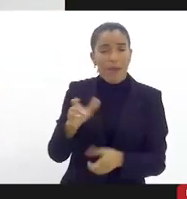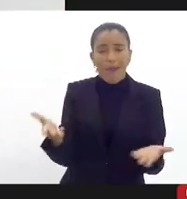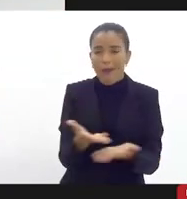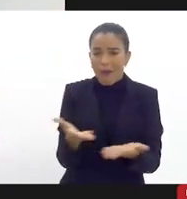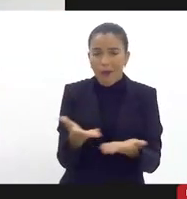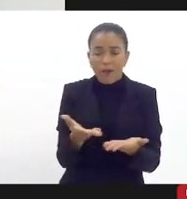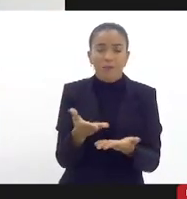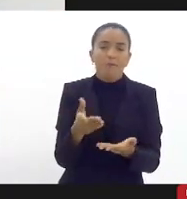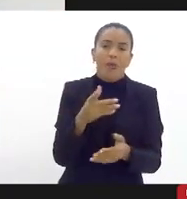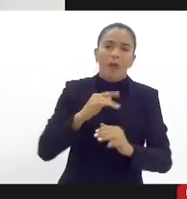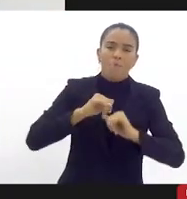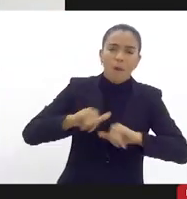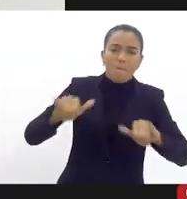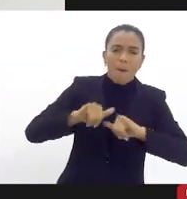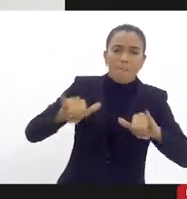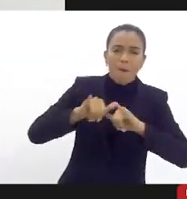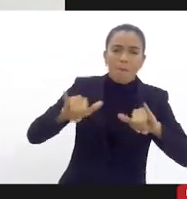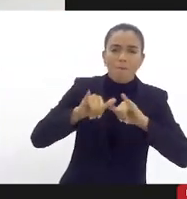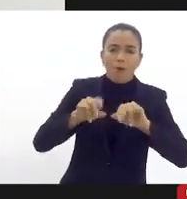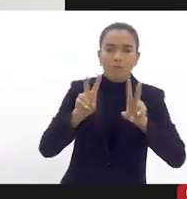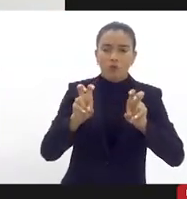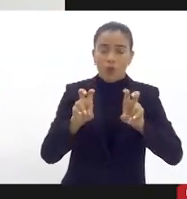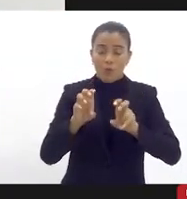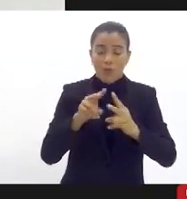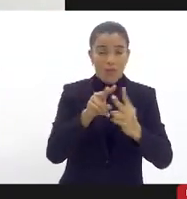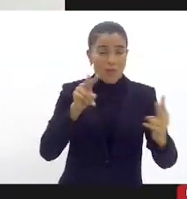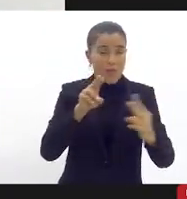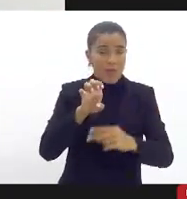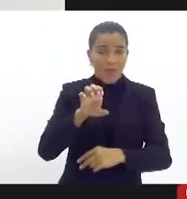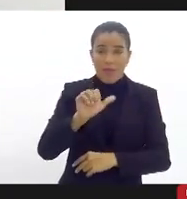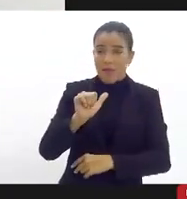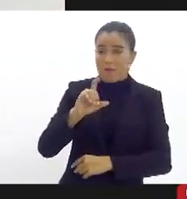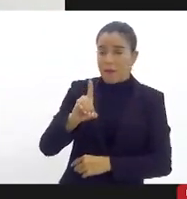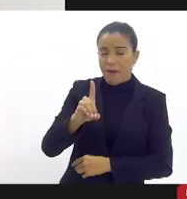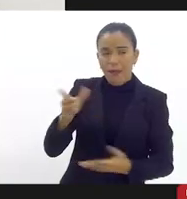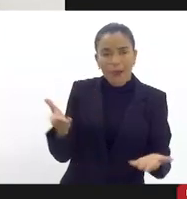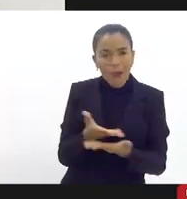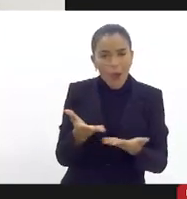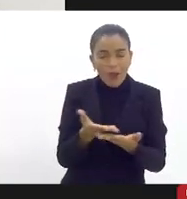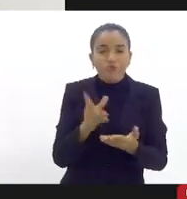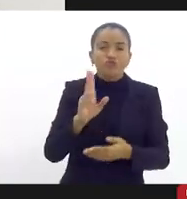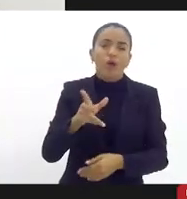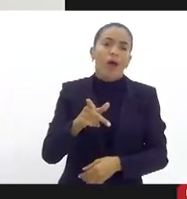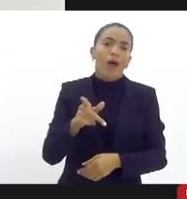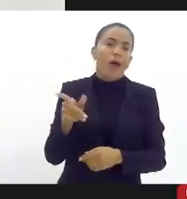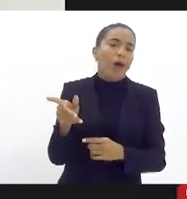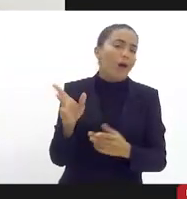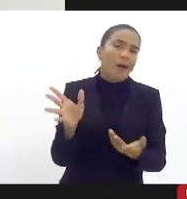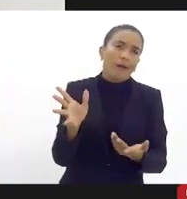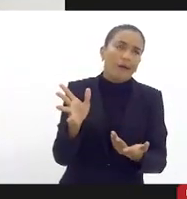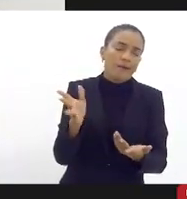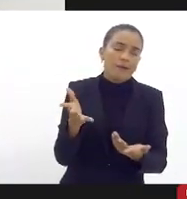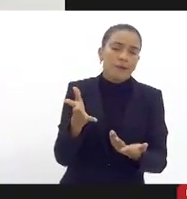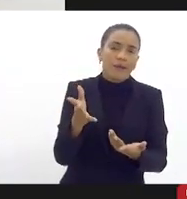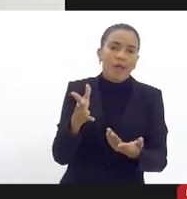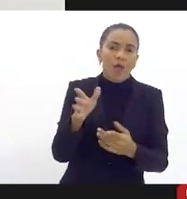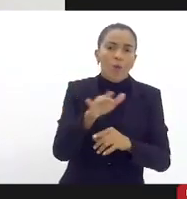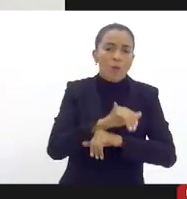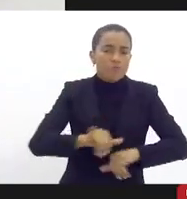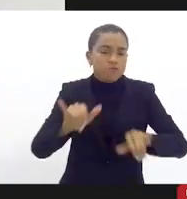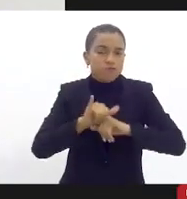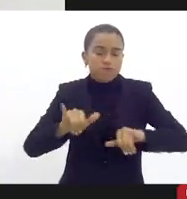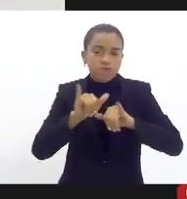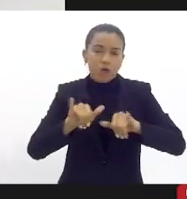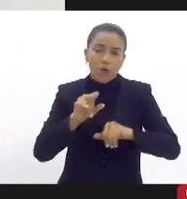uma campanha é assim já que a questão do EAD no ensino presencial é já é uma bandeira da mas quando a gente fala